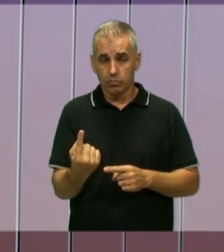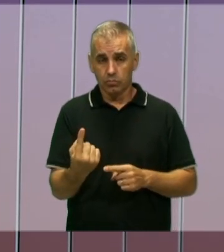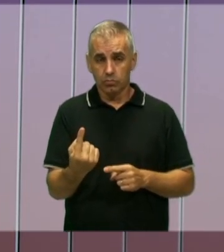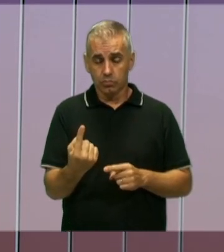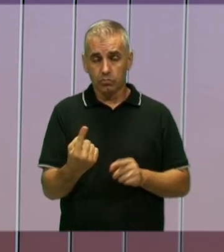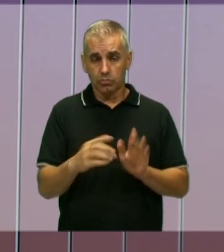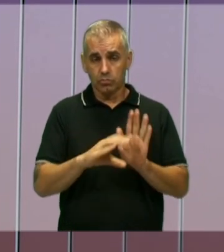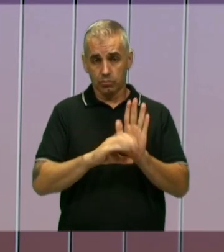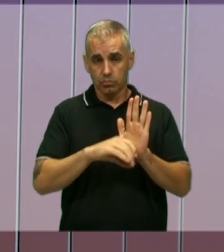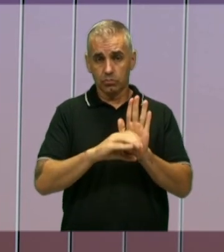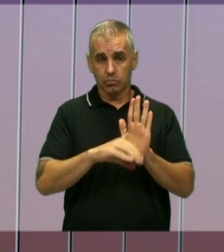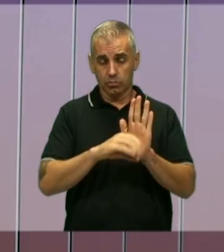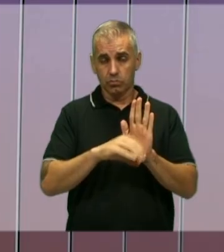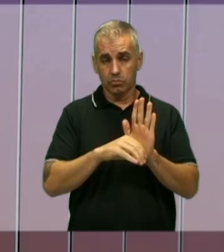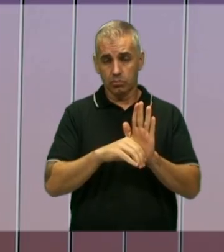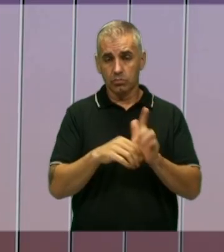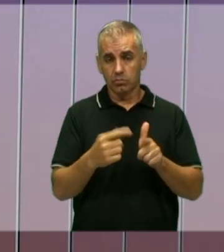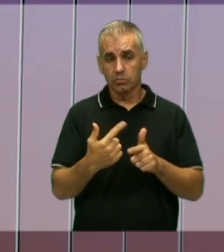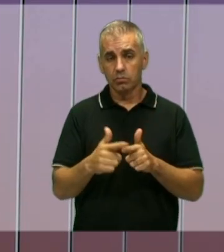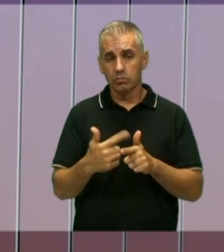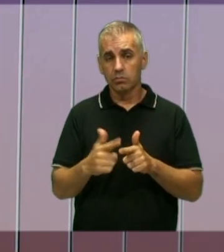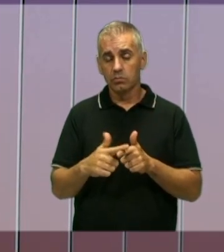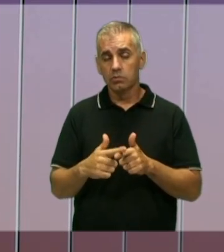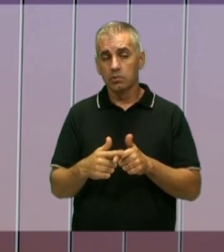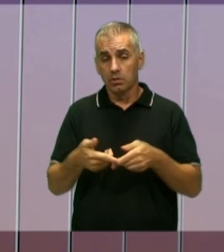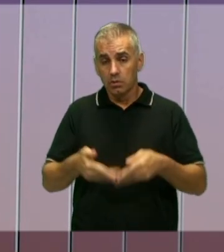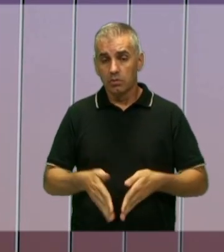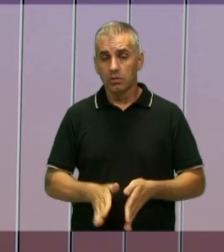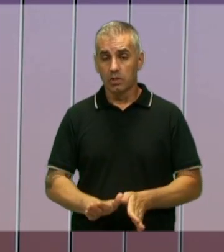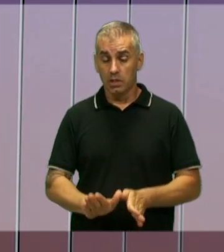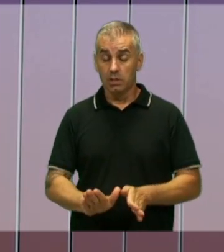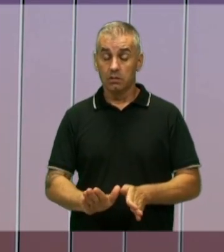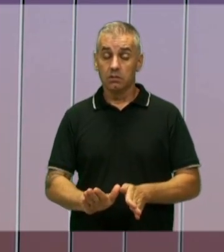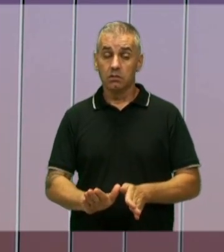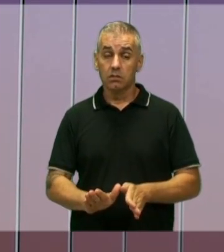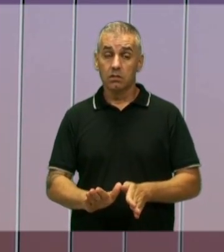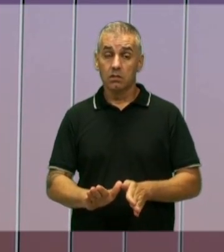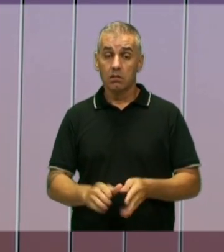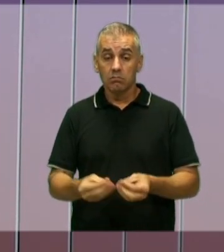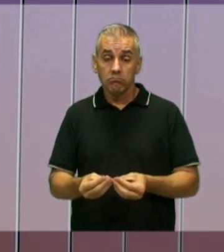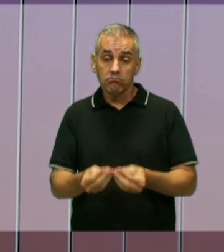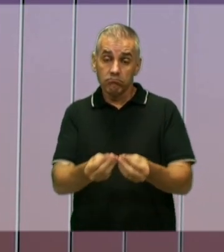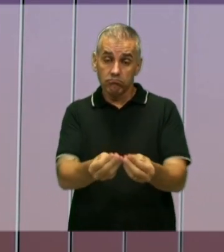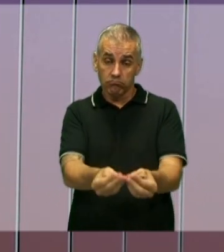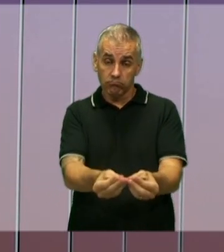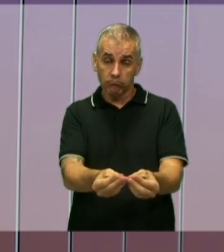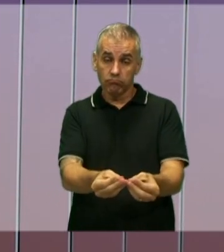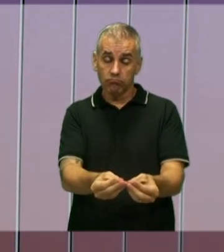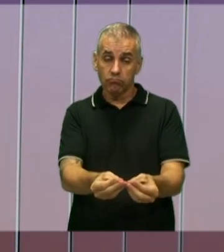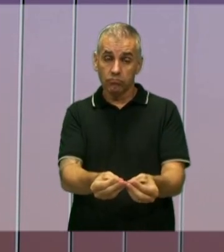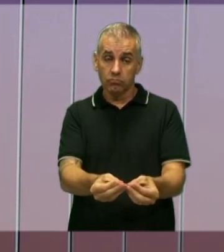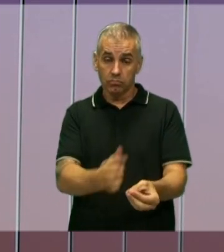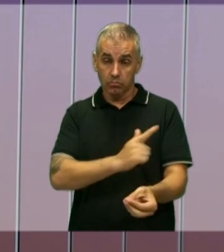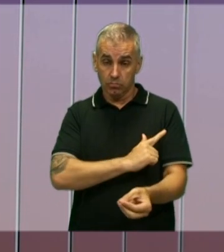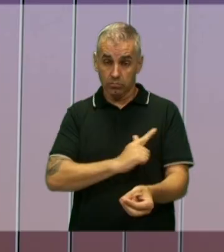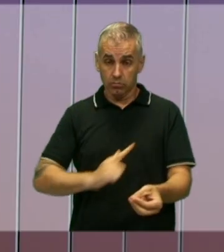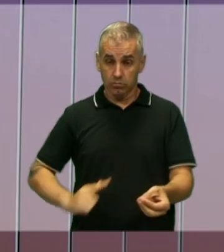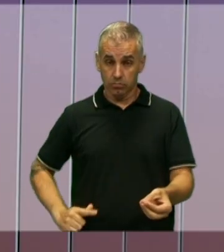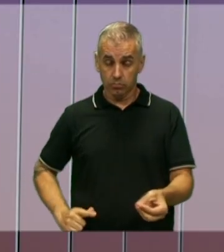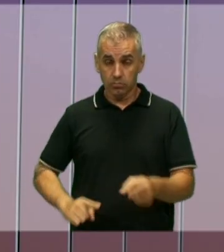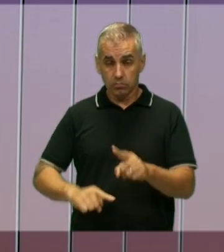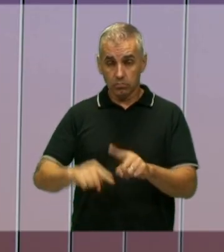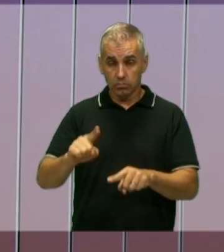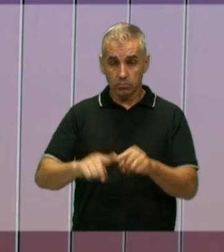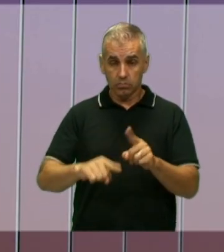com o problema e não quem desenvolve ao longo dos anos, então quem nasce com diabetes tipo 1 recebe do governo esse